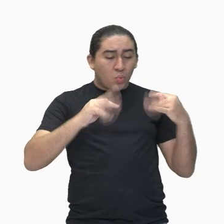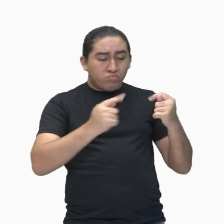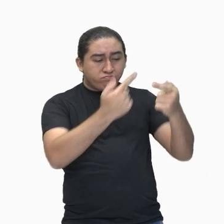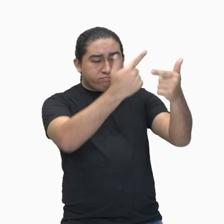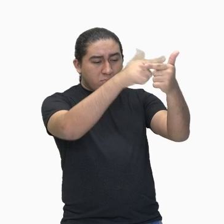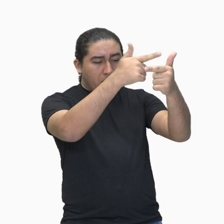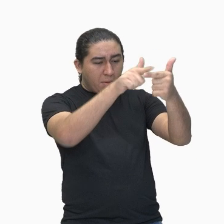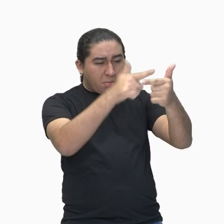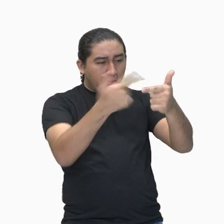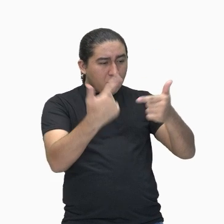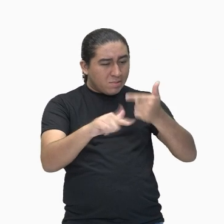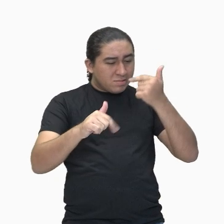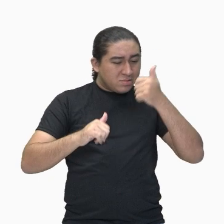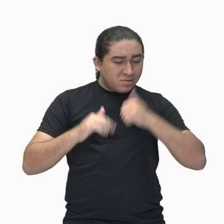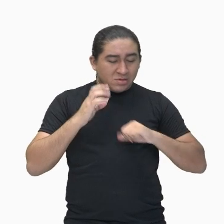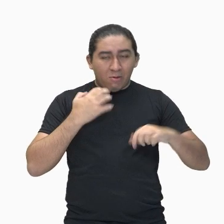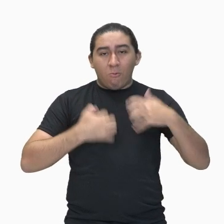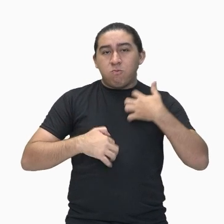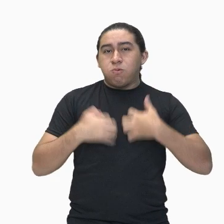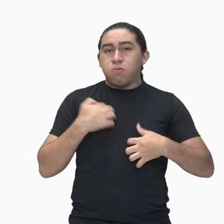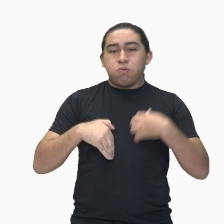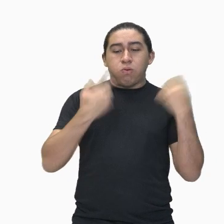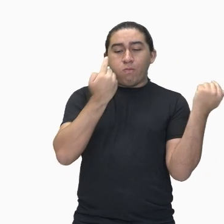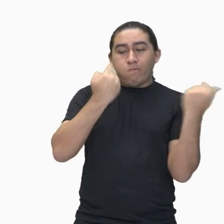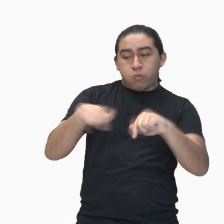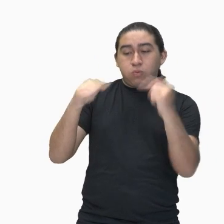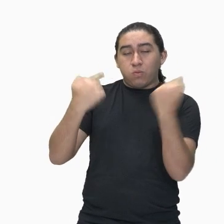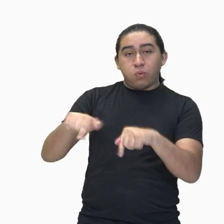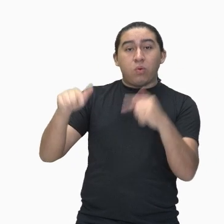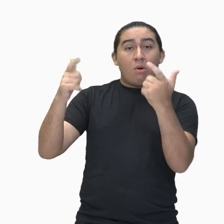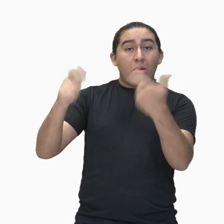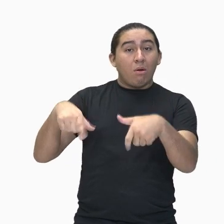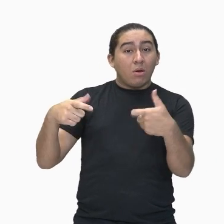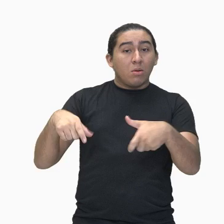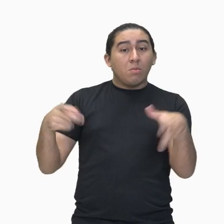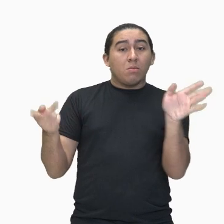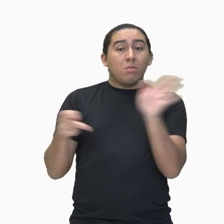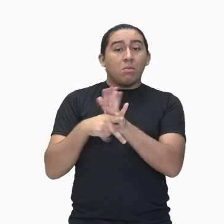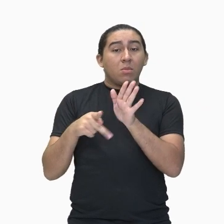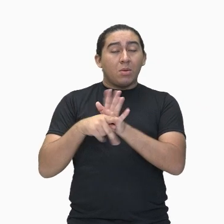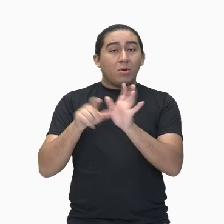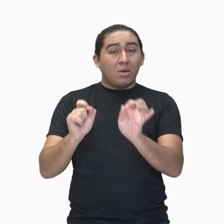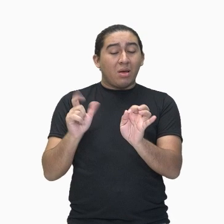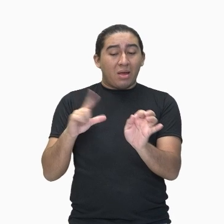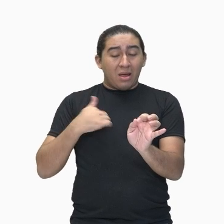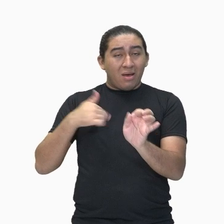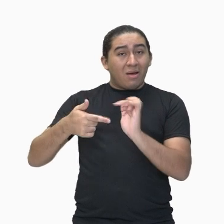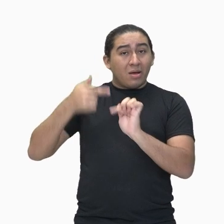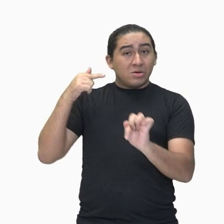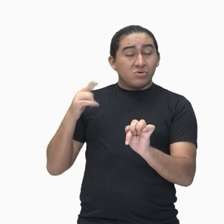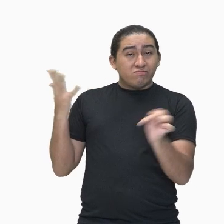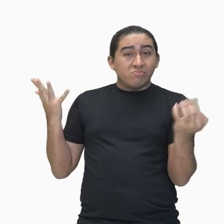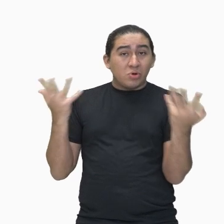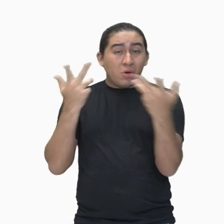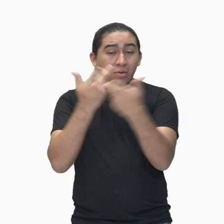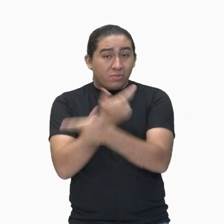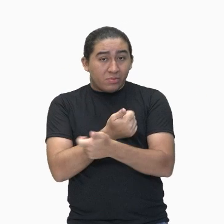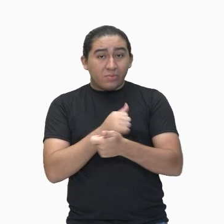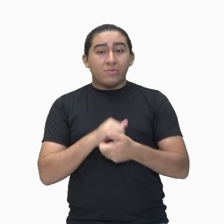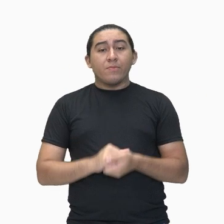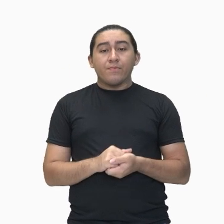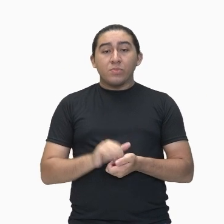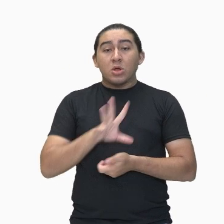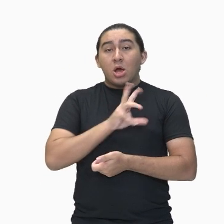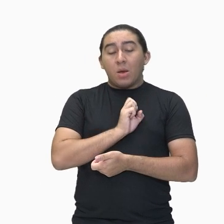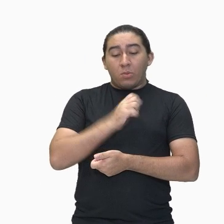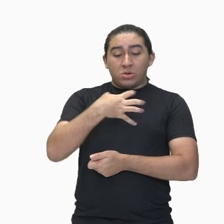de aborrecido, desconto as ufanias de adorado. O amor me incita